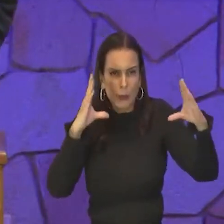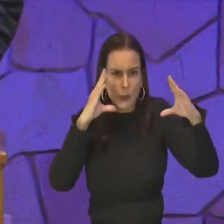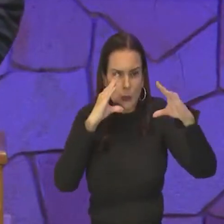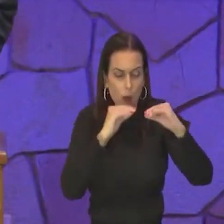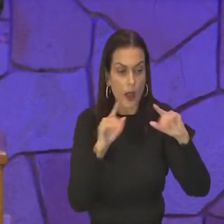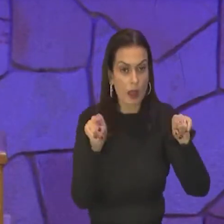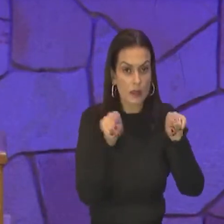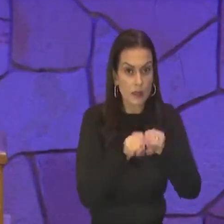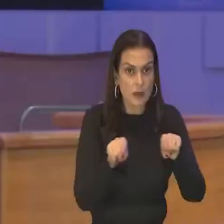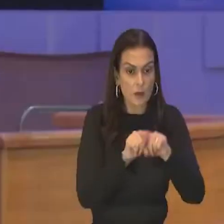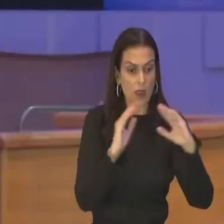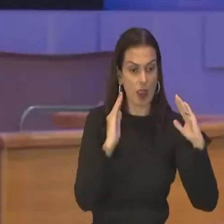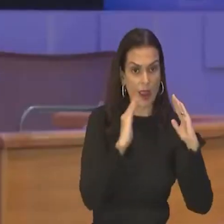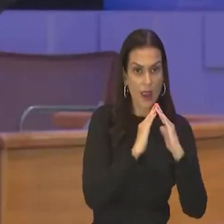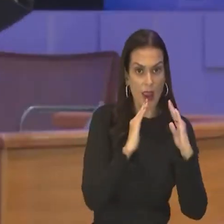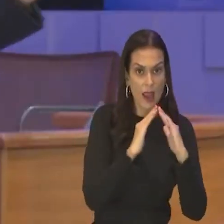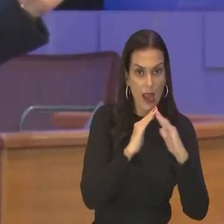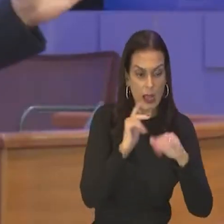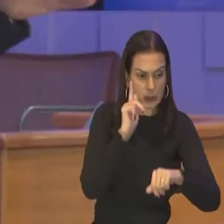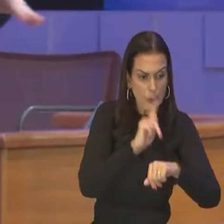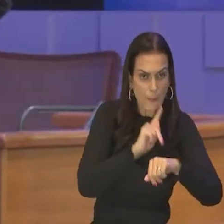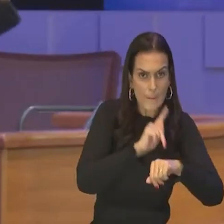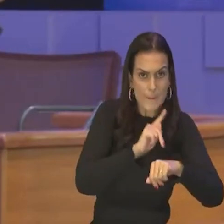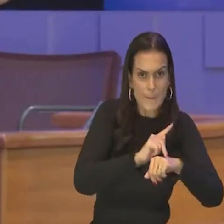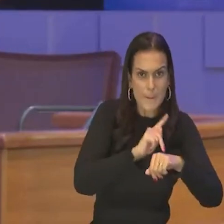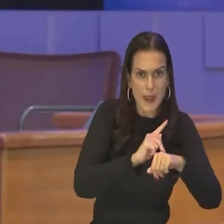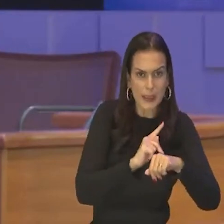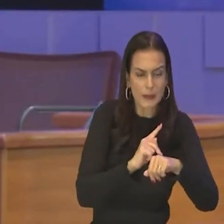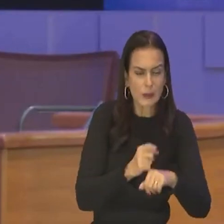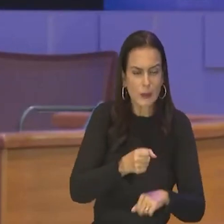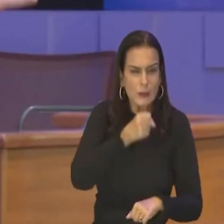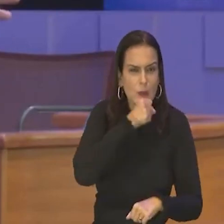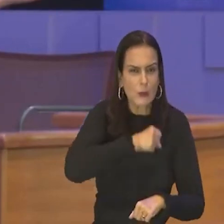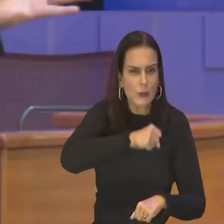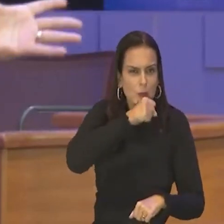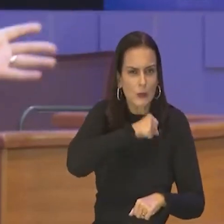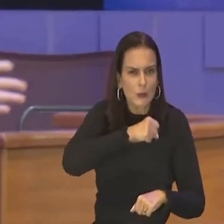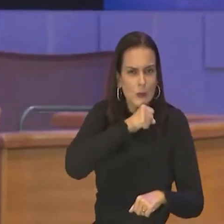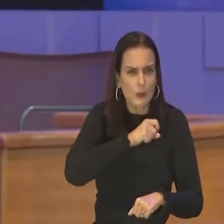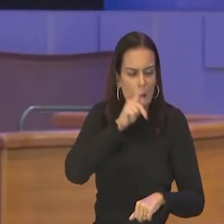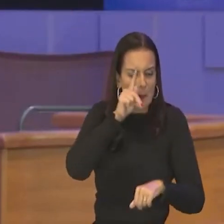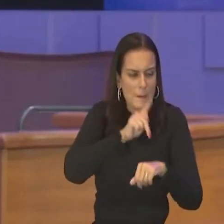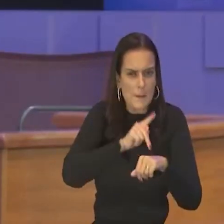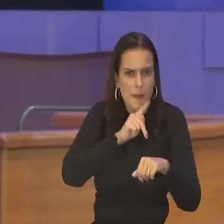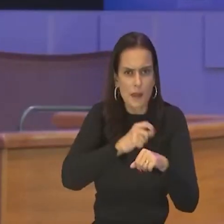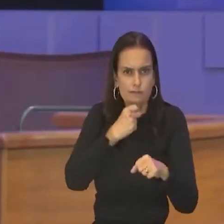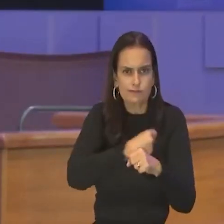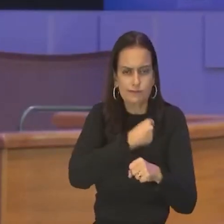casas, naquelas construções antigas de pedras, de rochas,